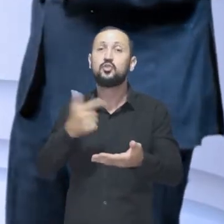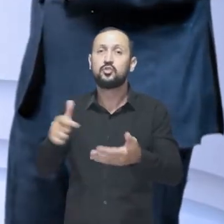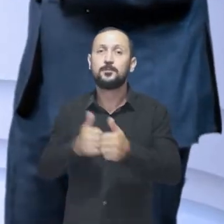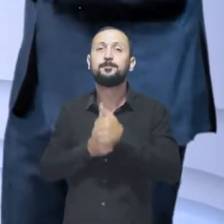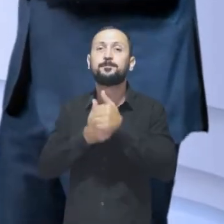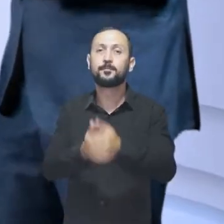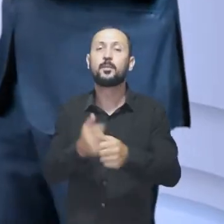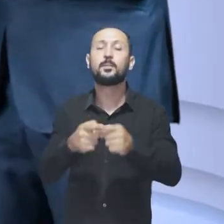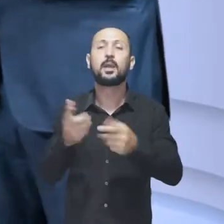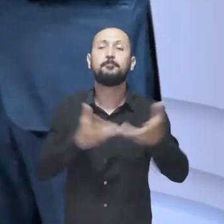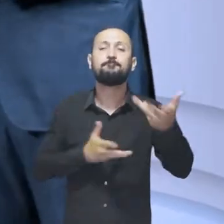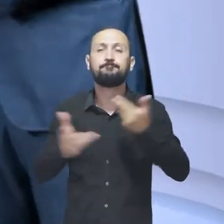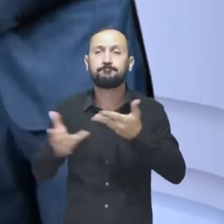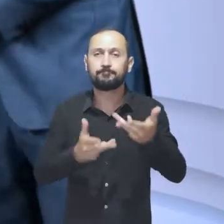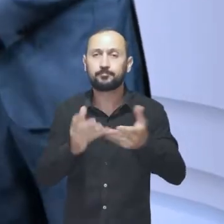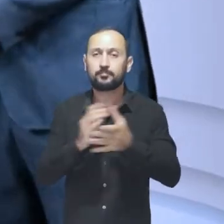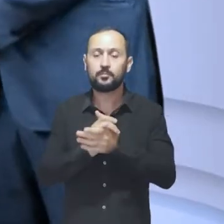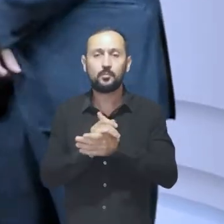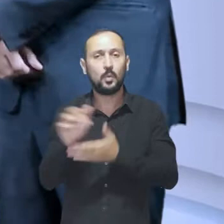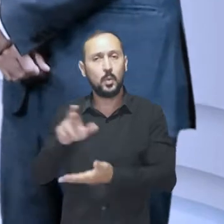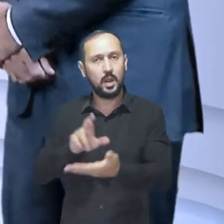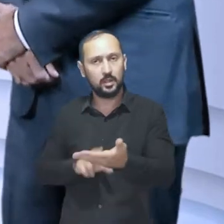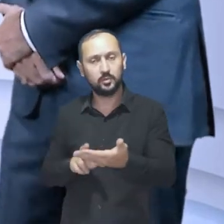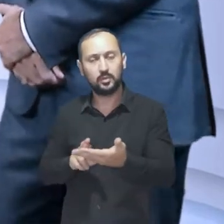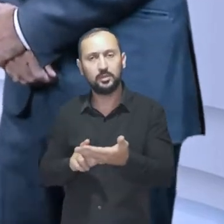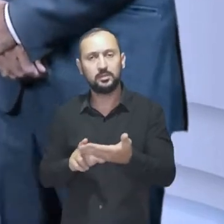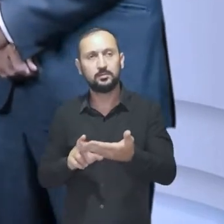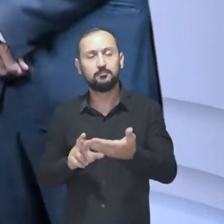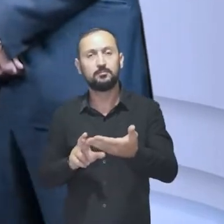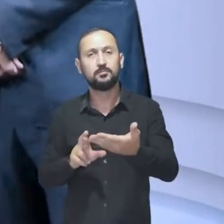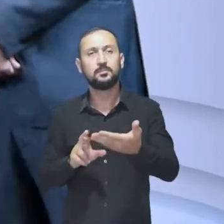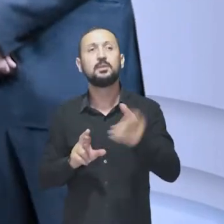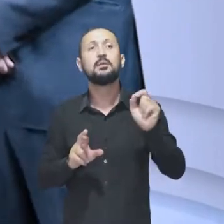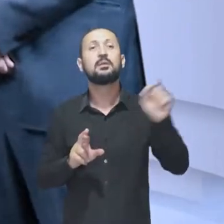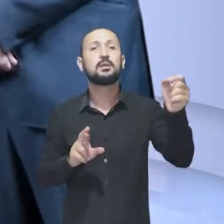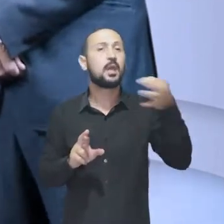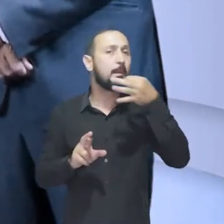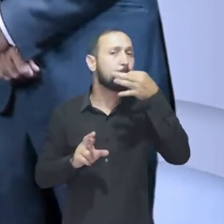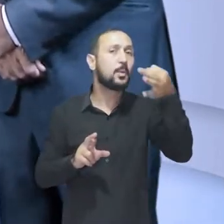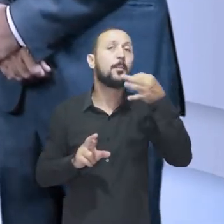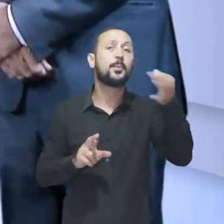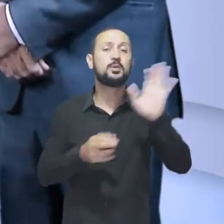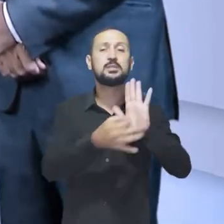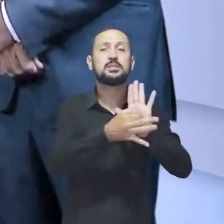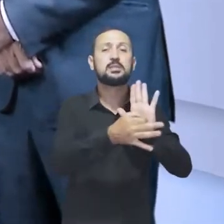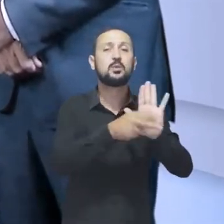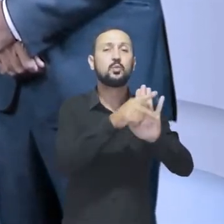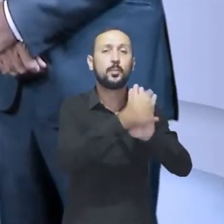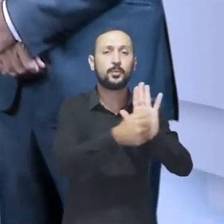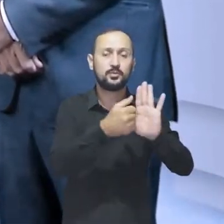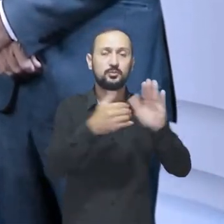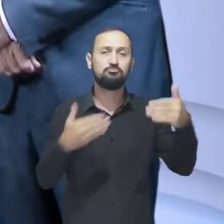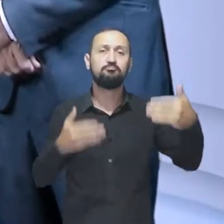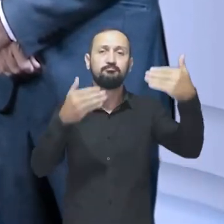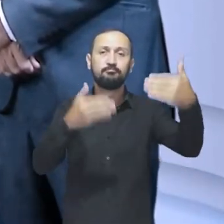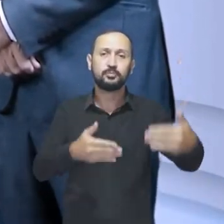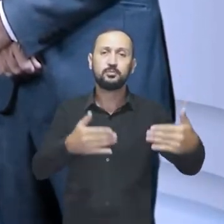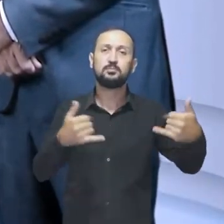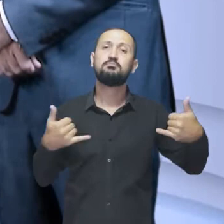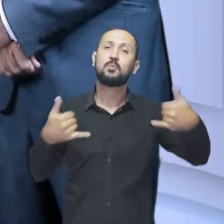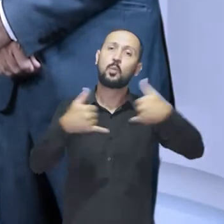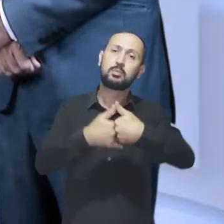o que acontece nessa etapa. É um espaço de extrema importância, porque a CCJ analisa a constitucionalidade do projeto, né?